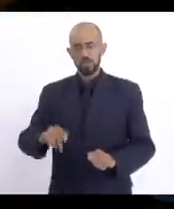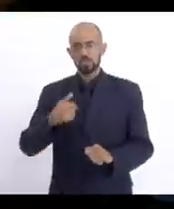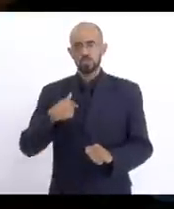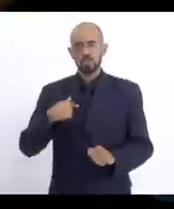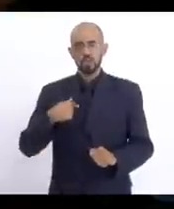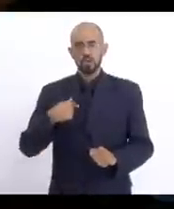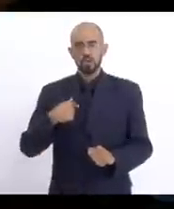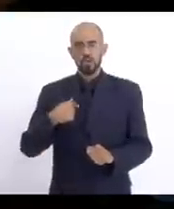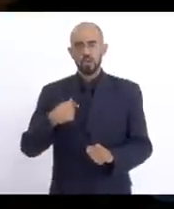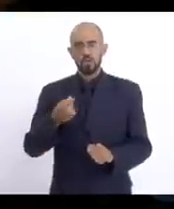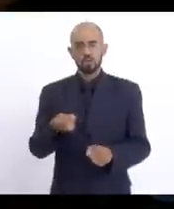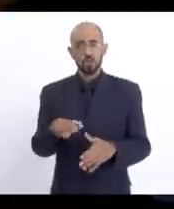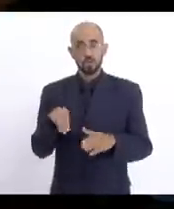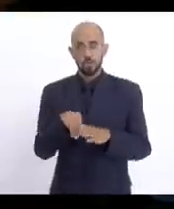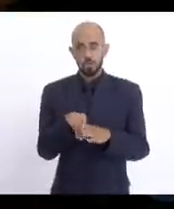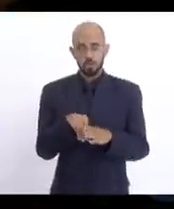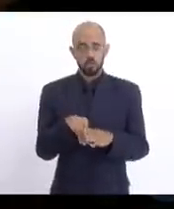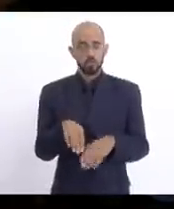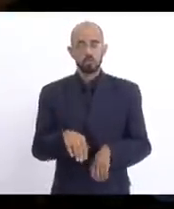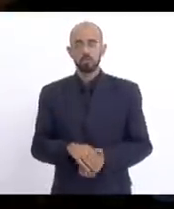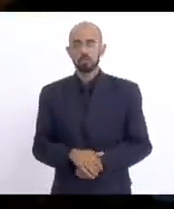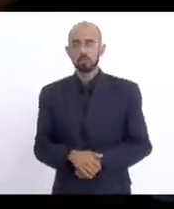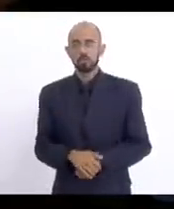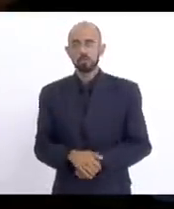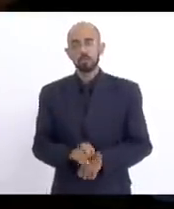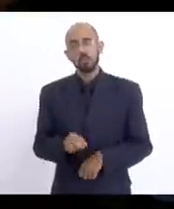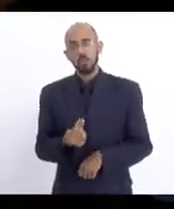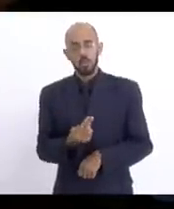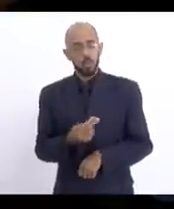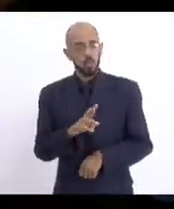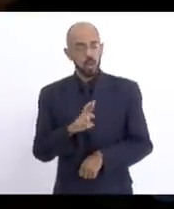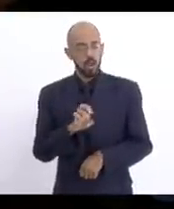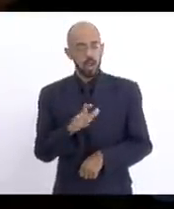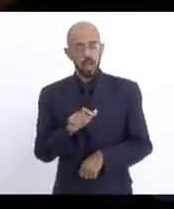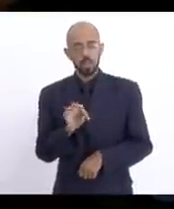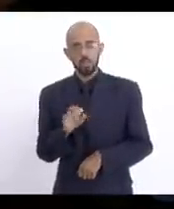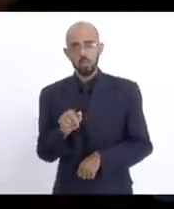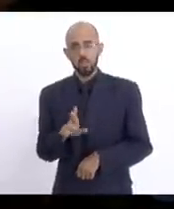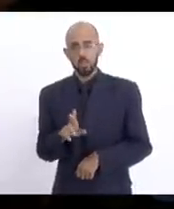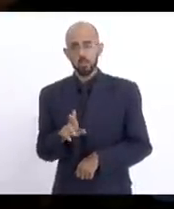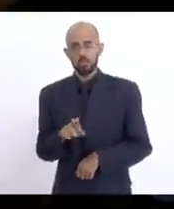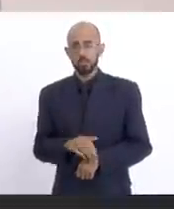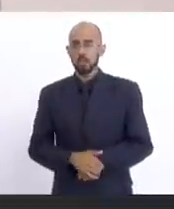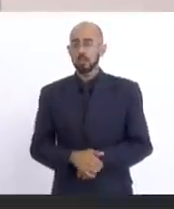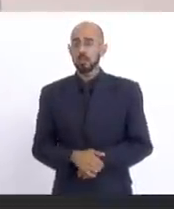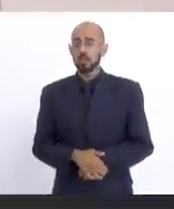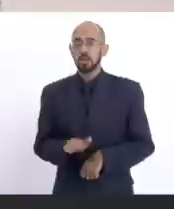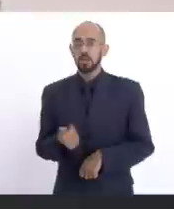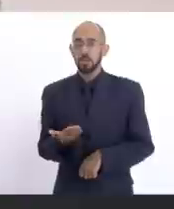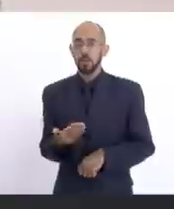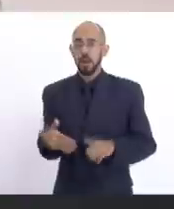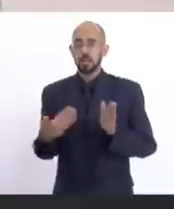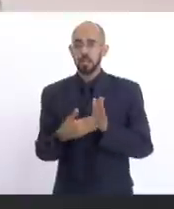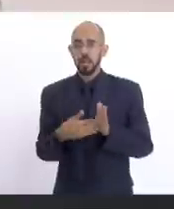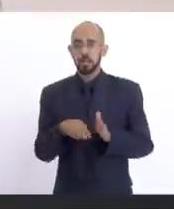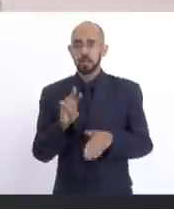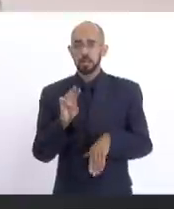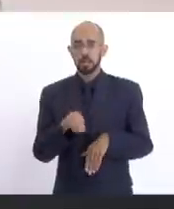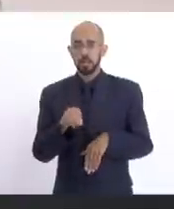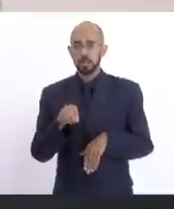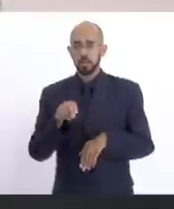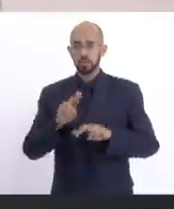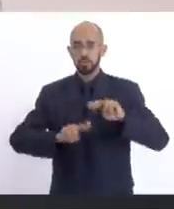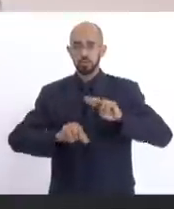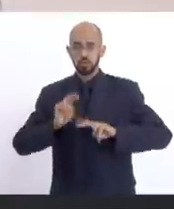serei apenas um dos membros. Você é o relator. Bom. Então, vou me encaminhar ao seguinte. Até 30 de junho, se nós não tivermos um